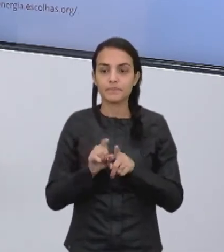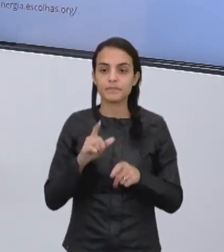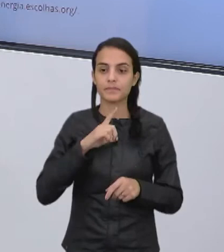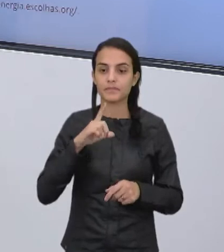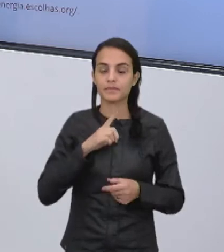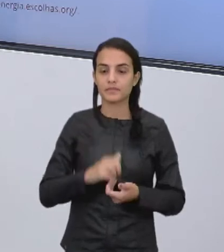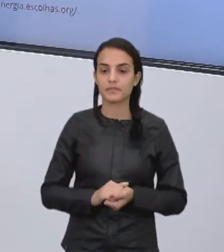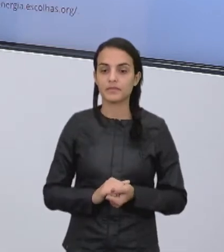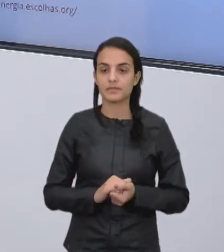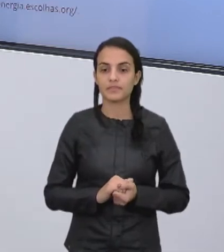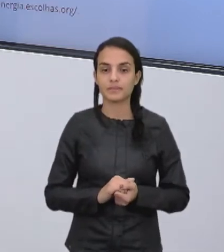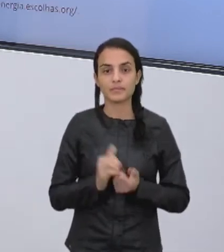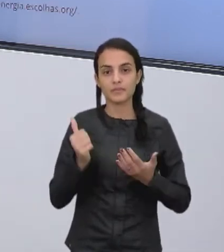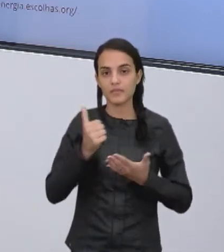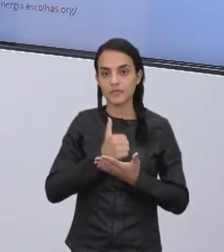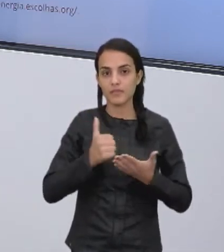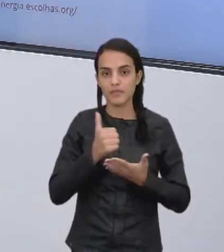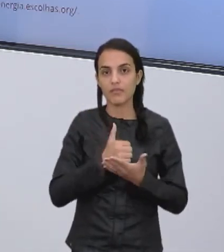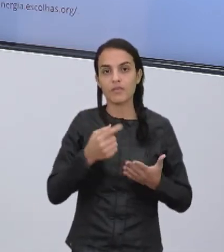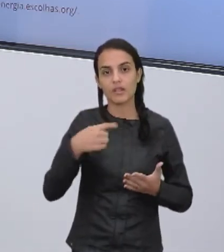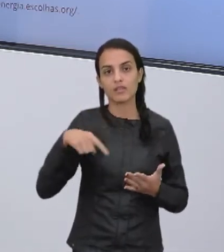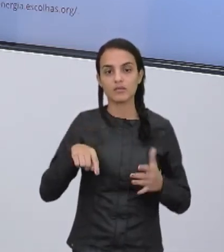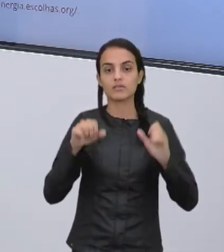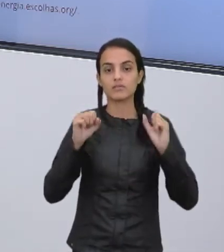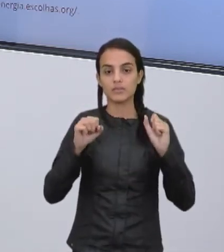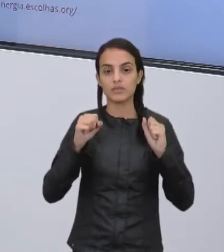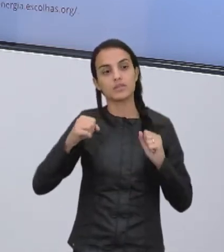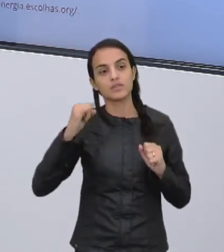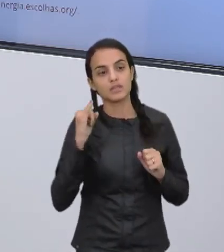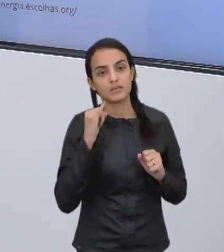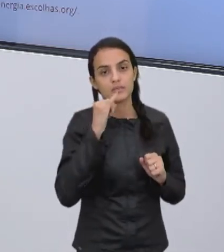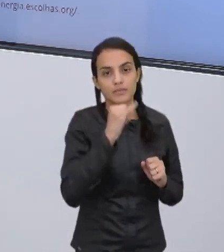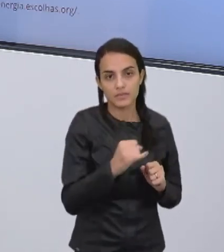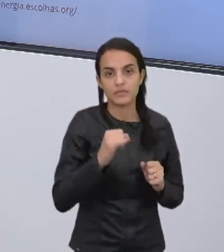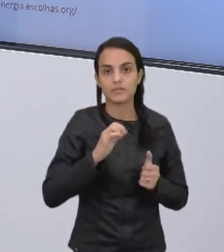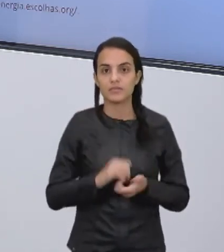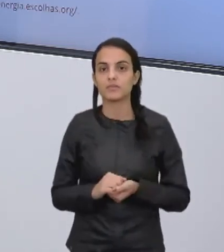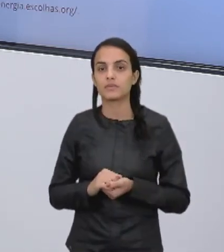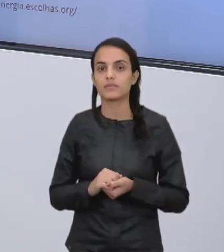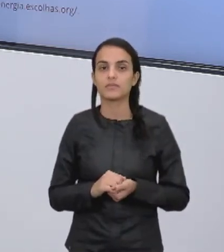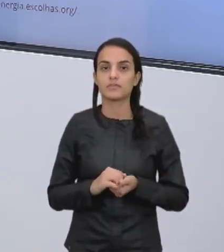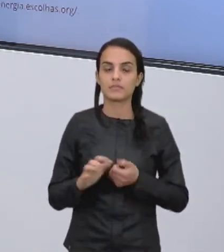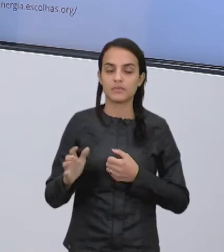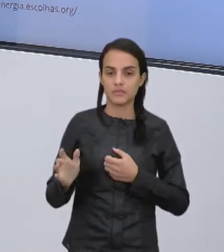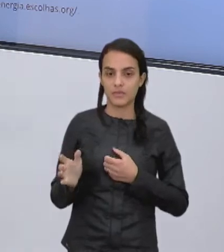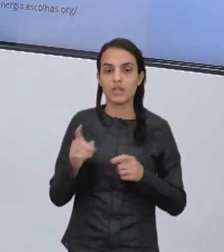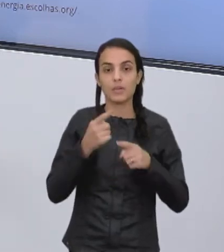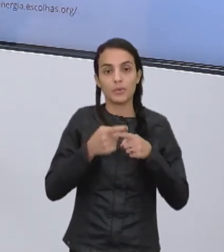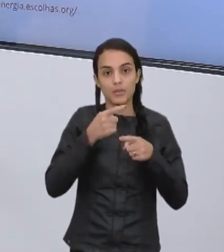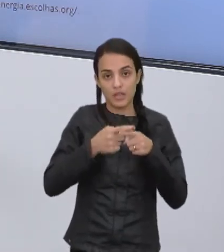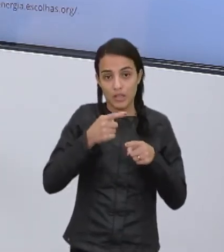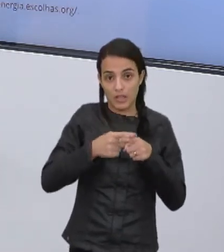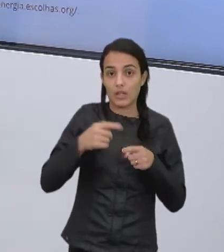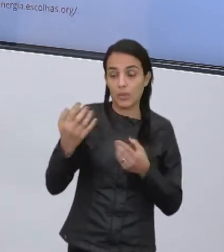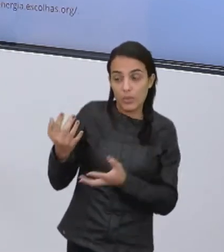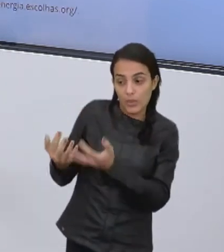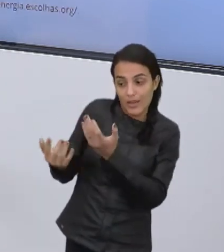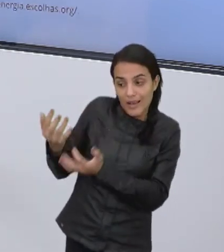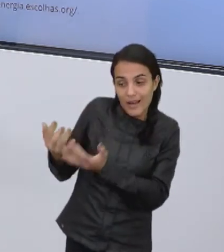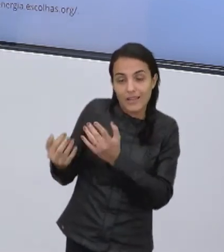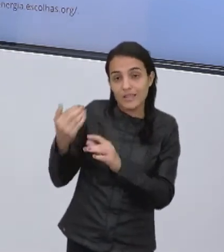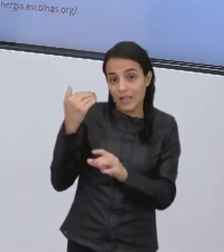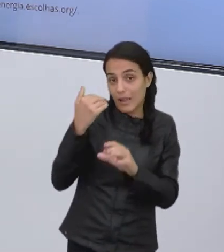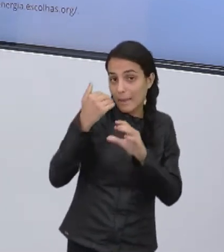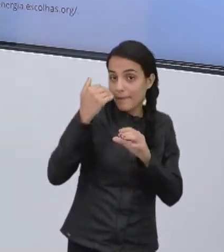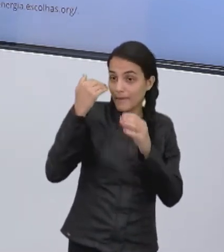devolve. Então, basicamente, a gente pode dizer que a biomassa, ela não agrava o efeito estufa, porque o gás que ela devolve, que ela manda para o meio